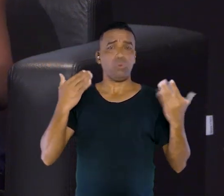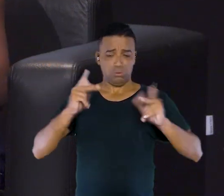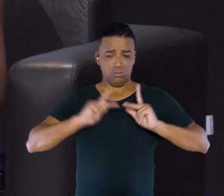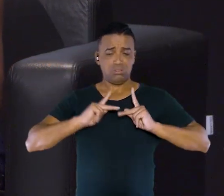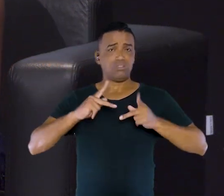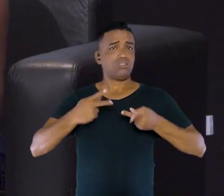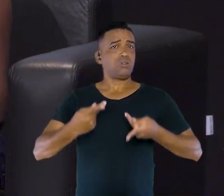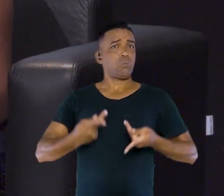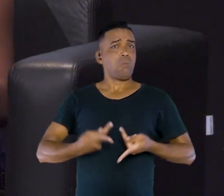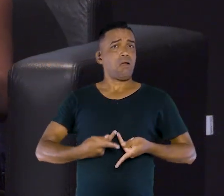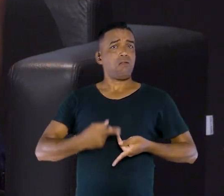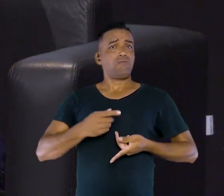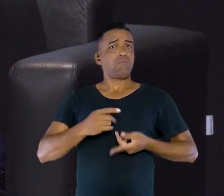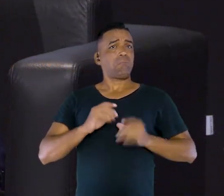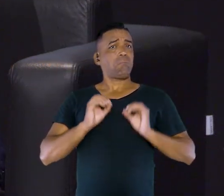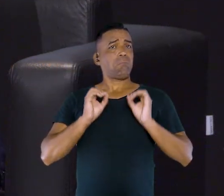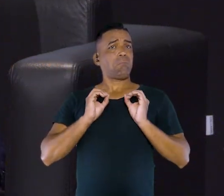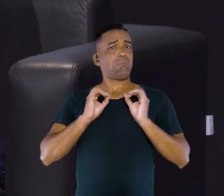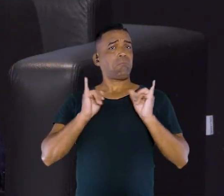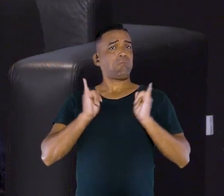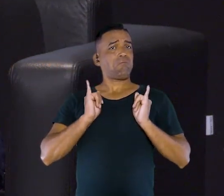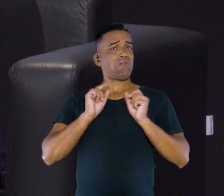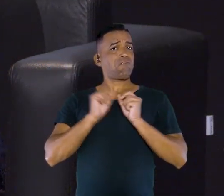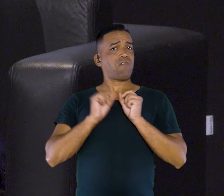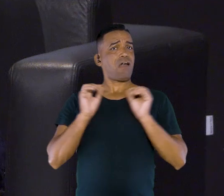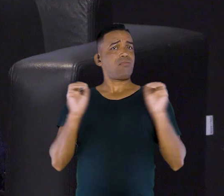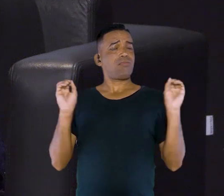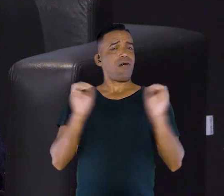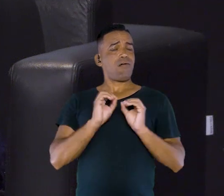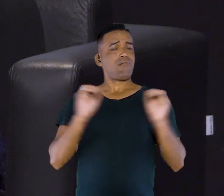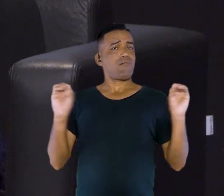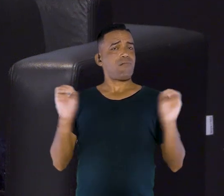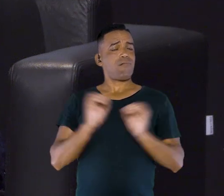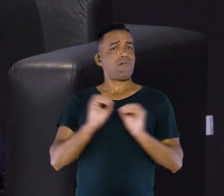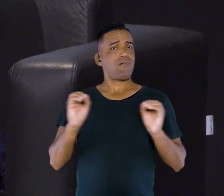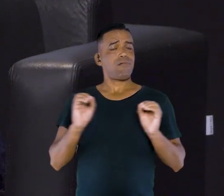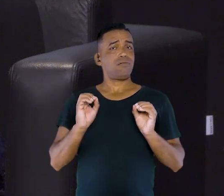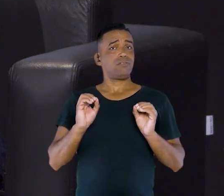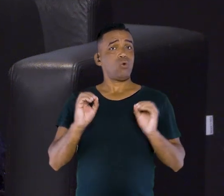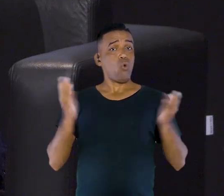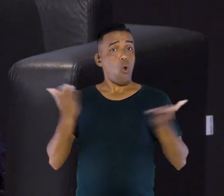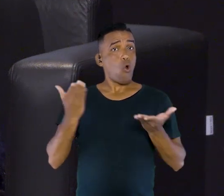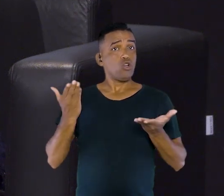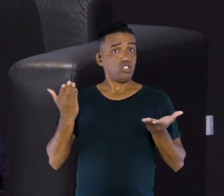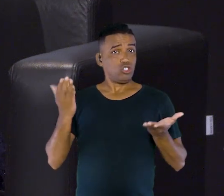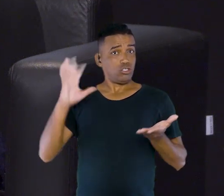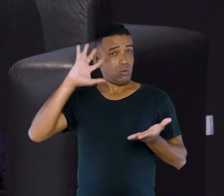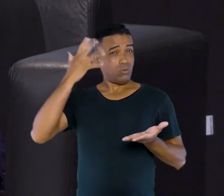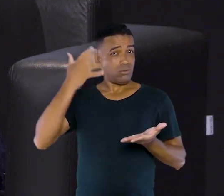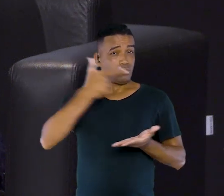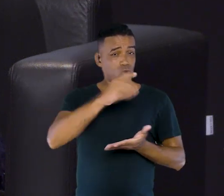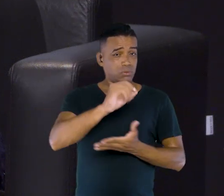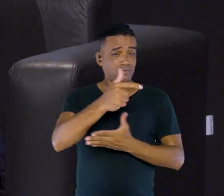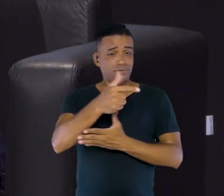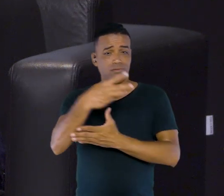faz nada, né? Então, acho que o que está acontecendo hoje, 2023,